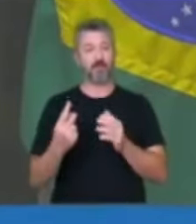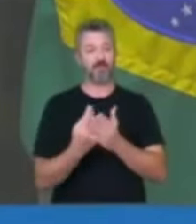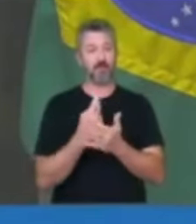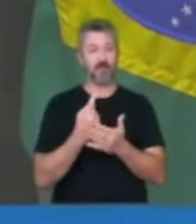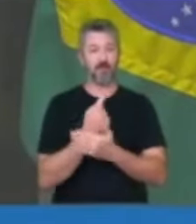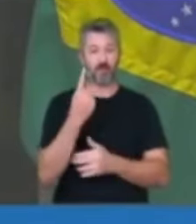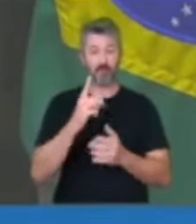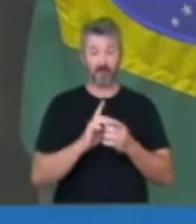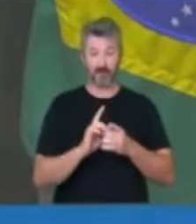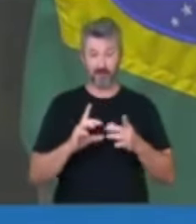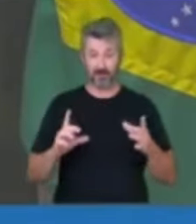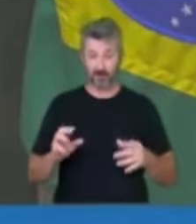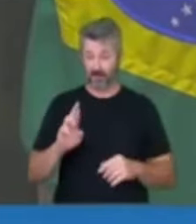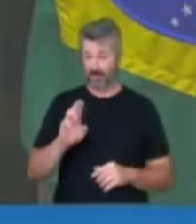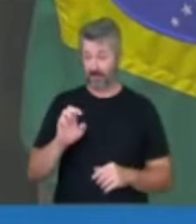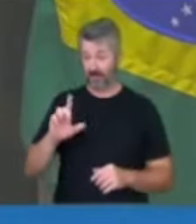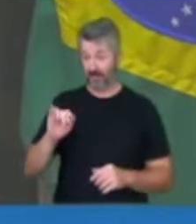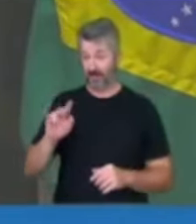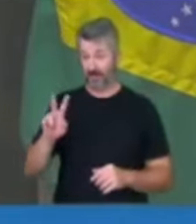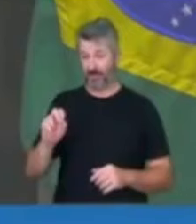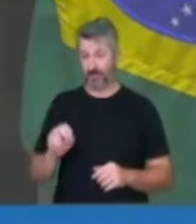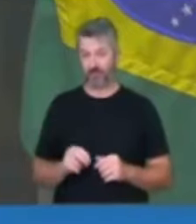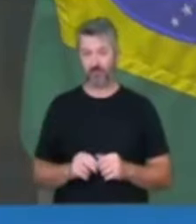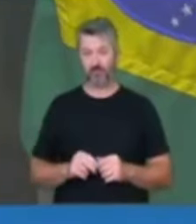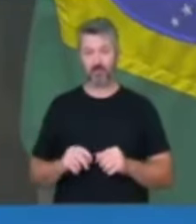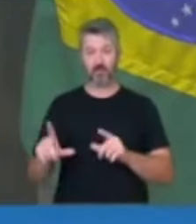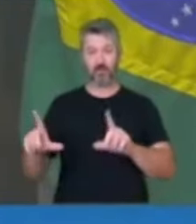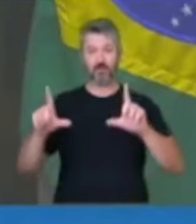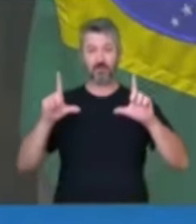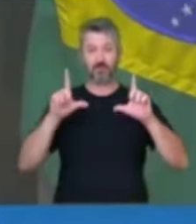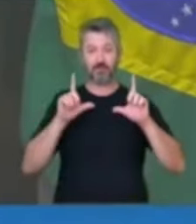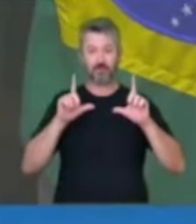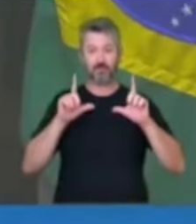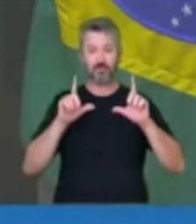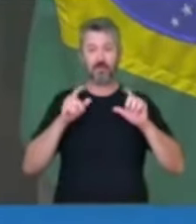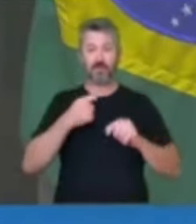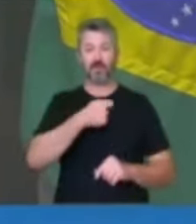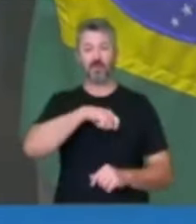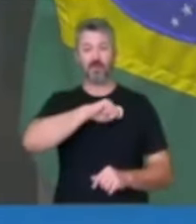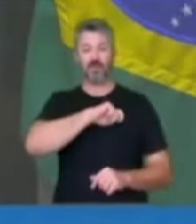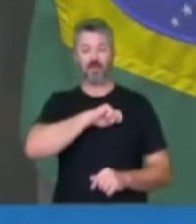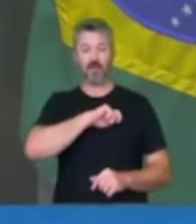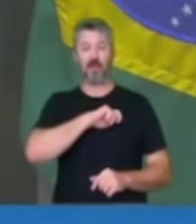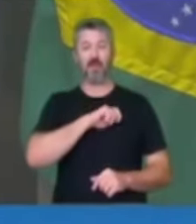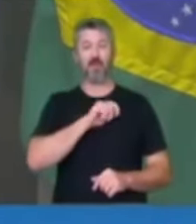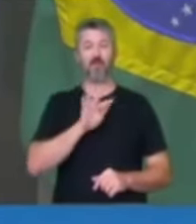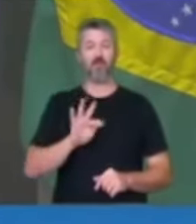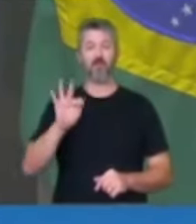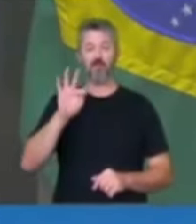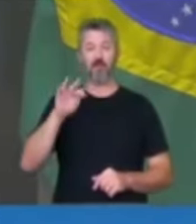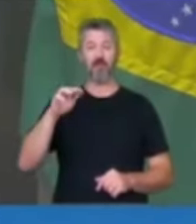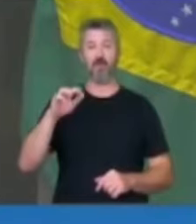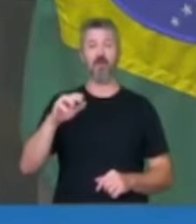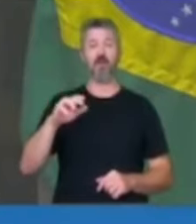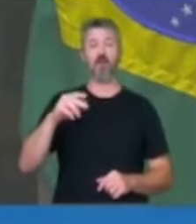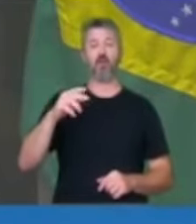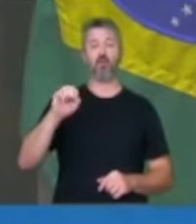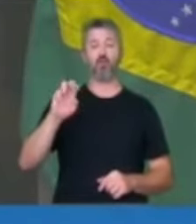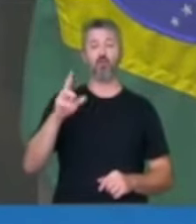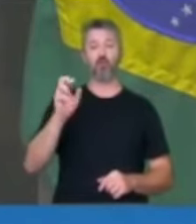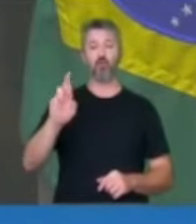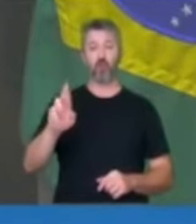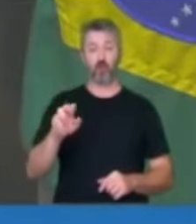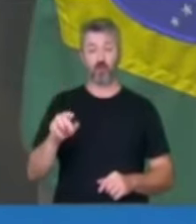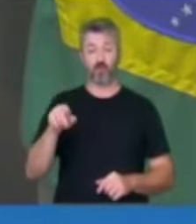democracia relativa eles expuseram a foto do Delegado Federal Fábio shor que hoje está na rua esse